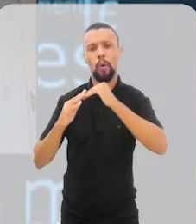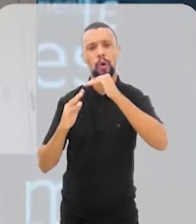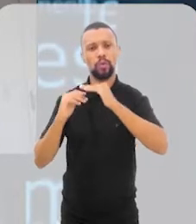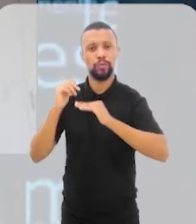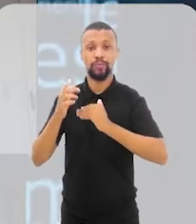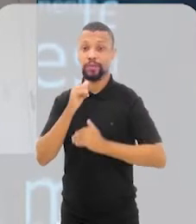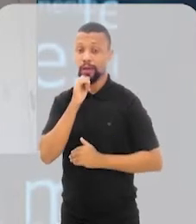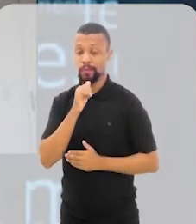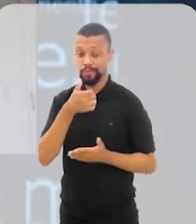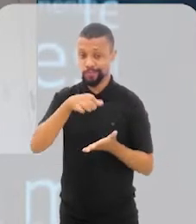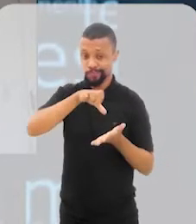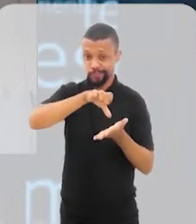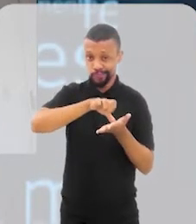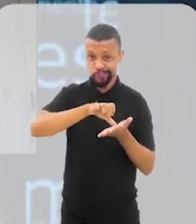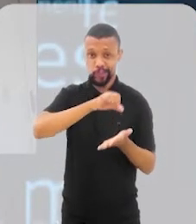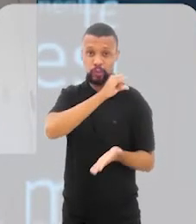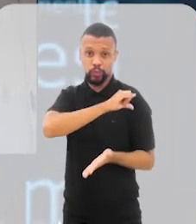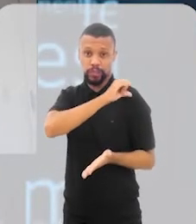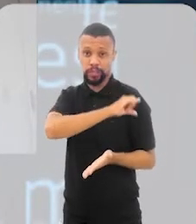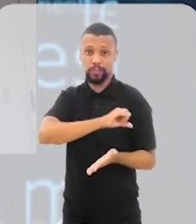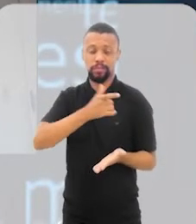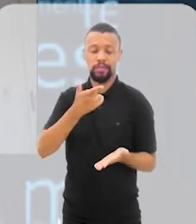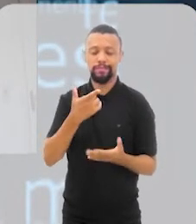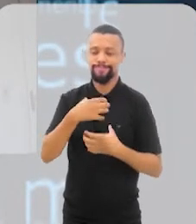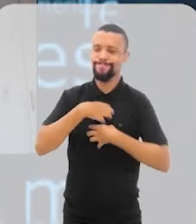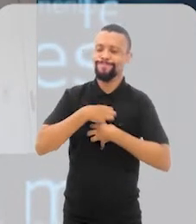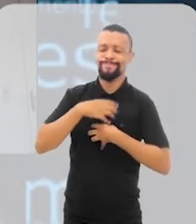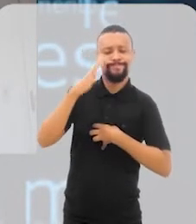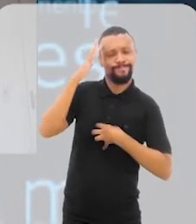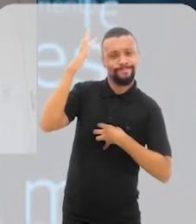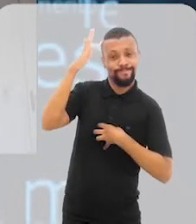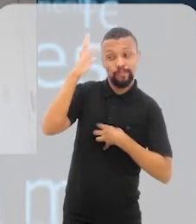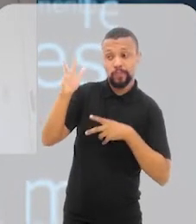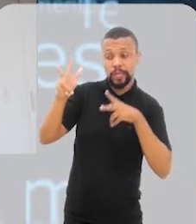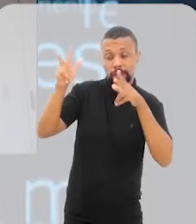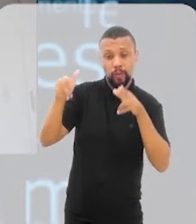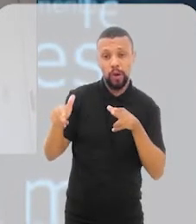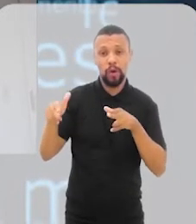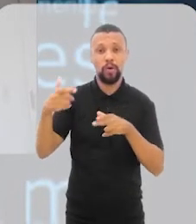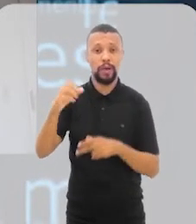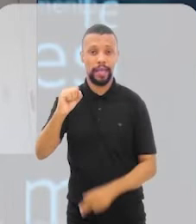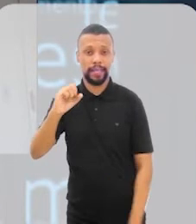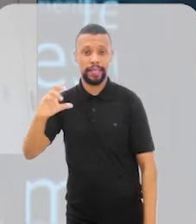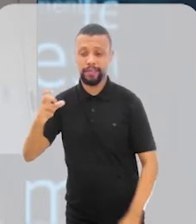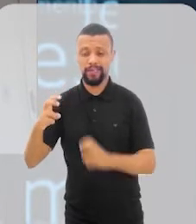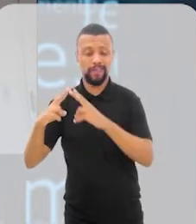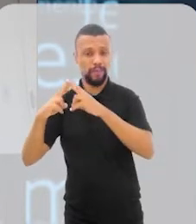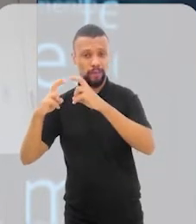Observatório do Estado do Rio de Janeiro nasce inspirado em Florianópolis, mas também o movimento